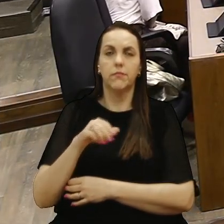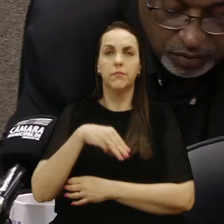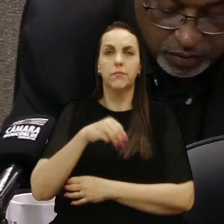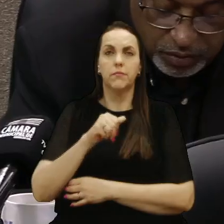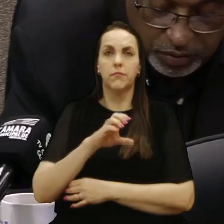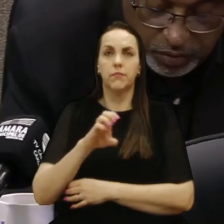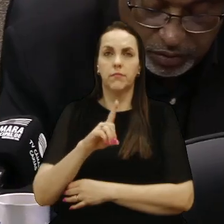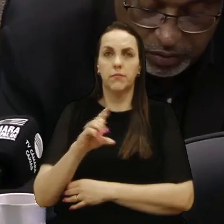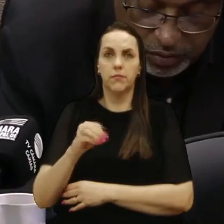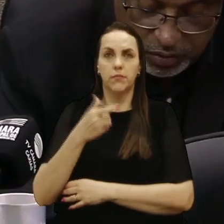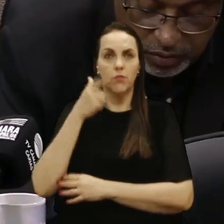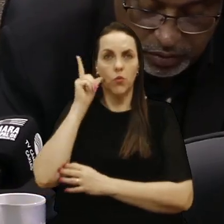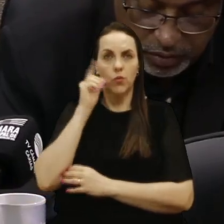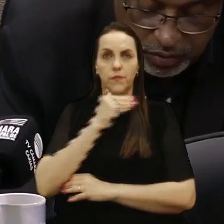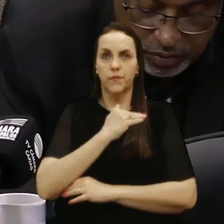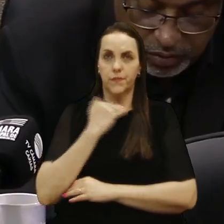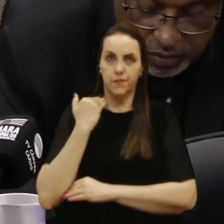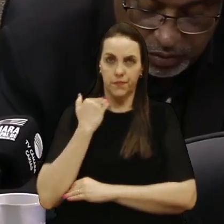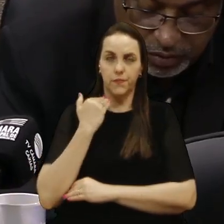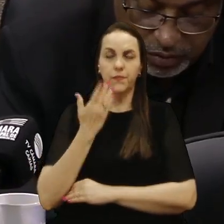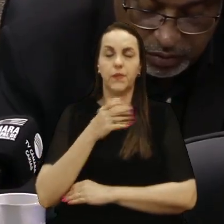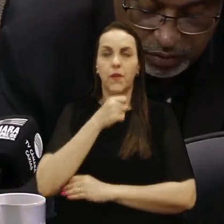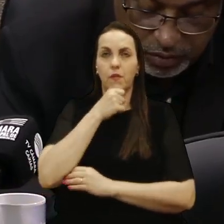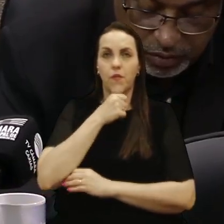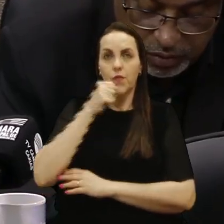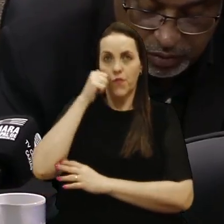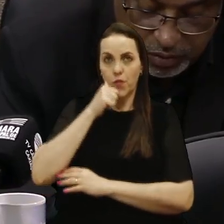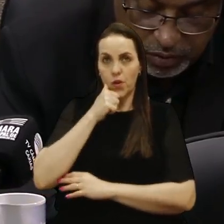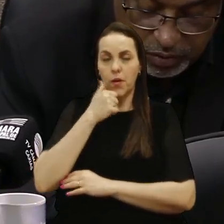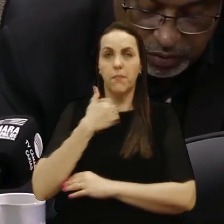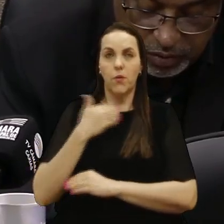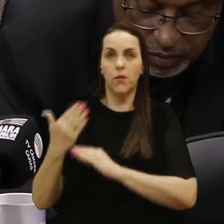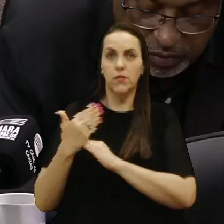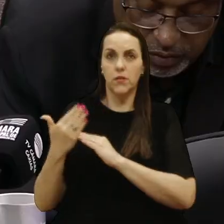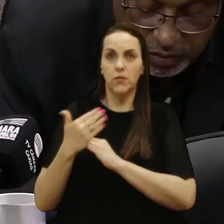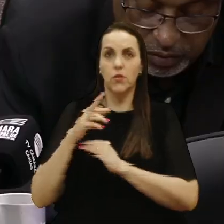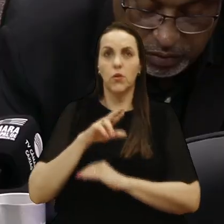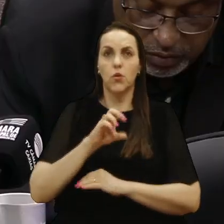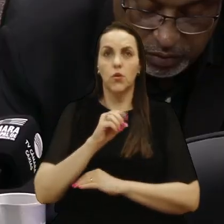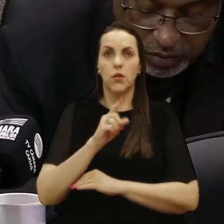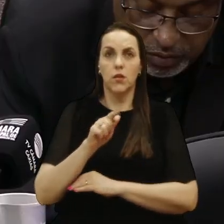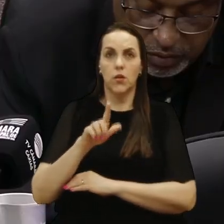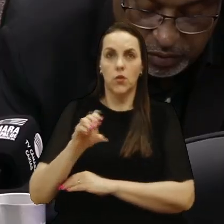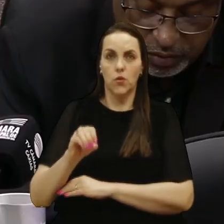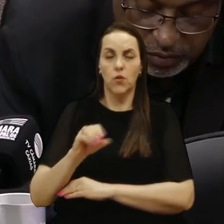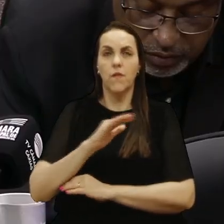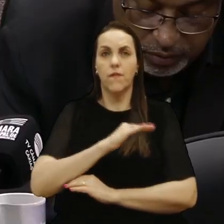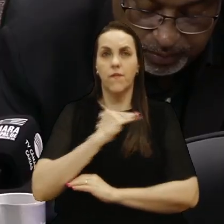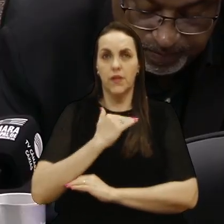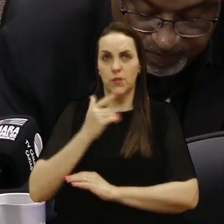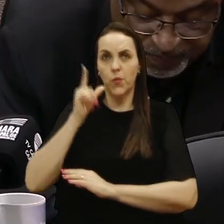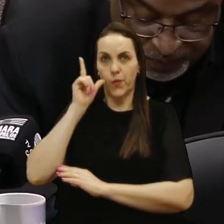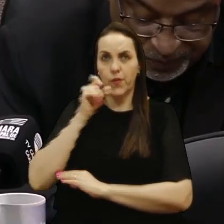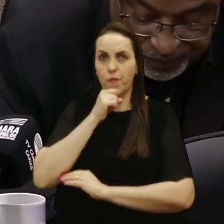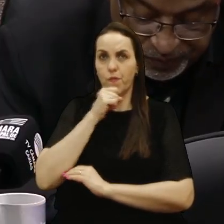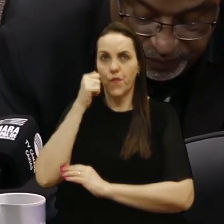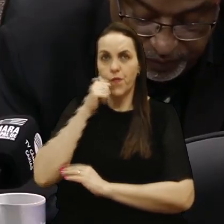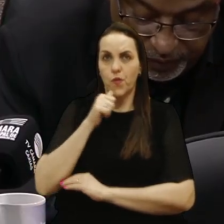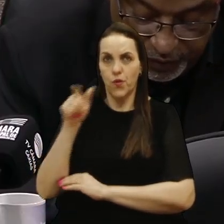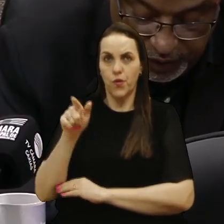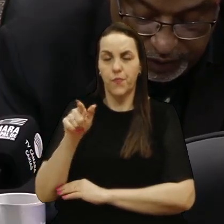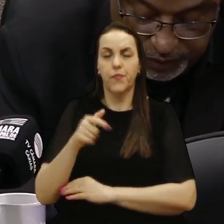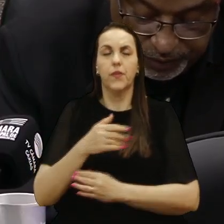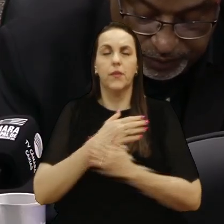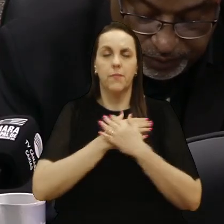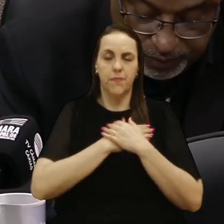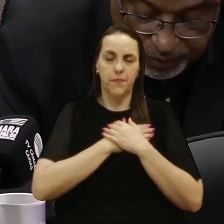no dia de ontem. A dona Odila, que é a avó do meu assessor Rodrigo Ramos, que teve sua passagem no dia de ontem. Meu voto de pesar, meus pêsames e